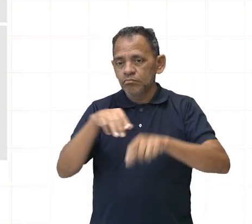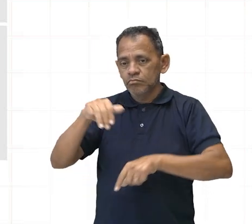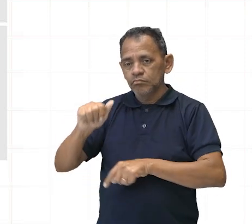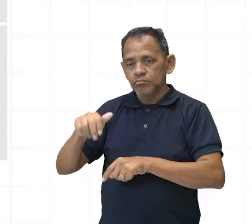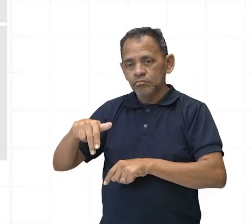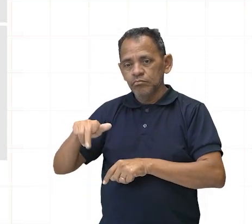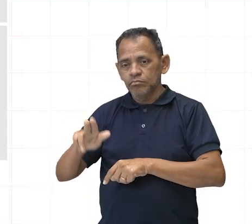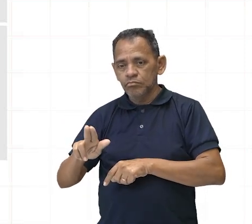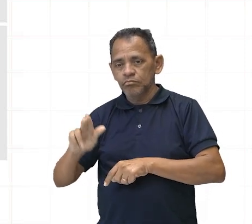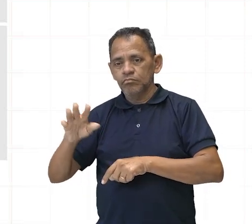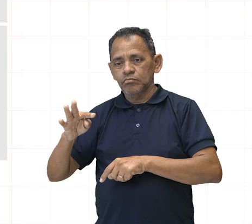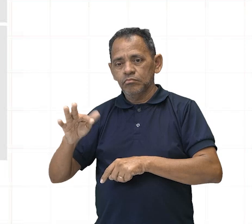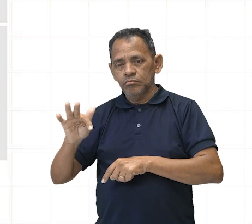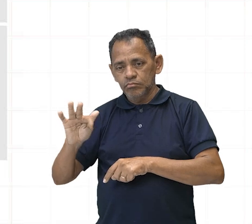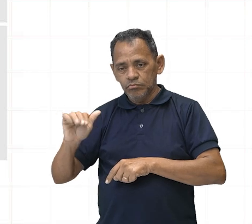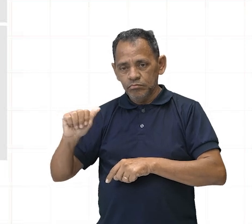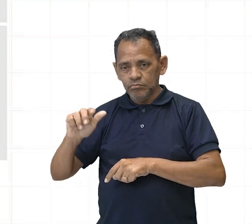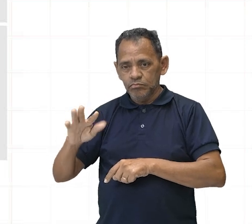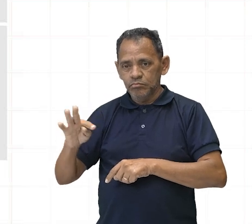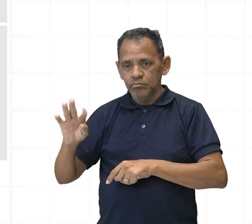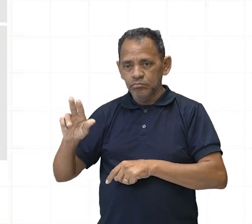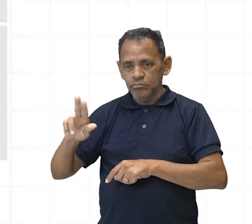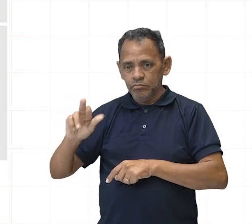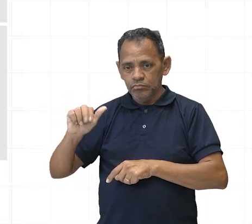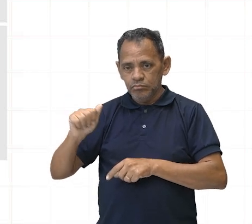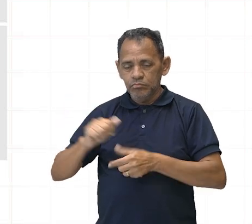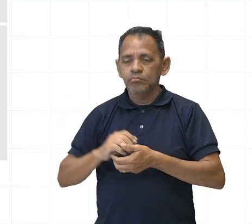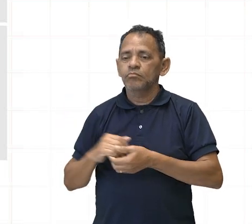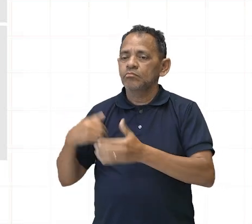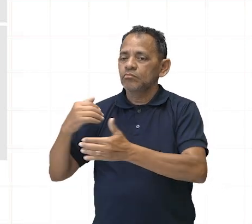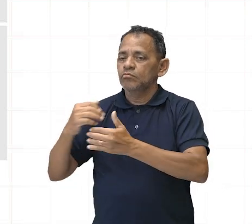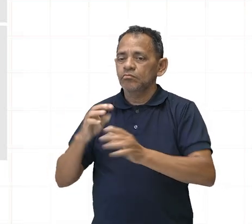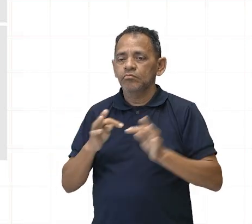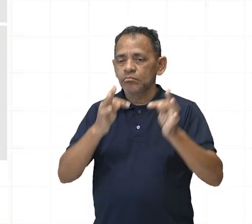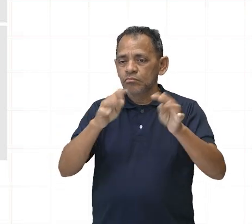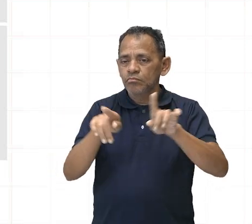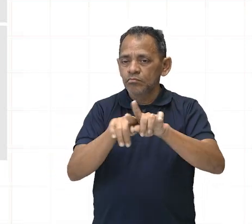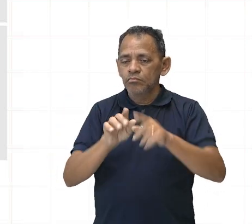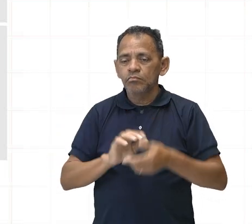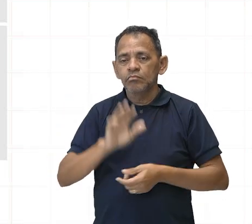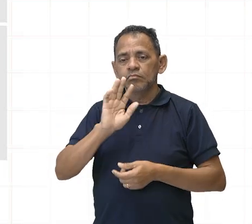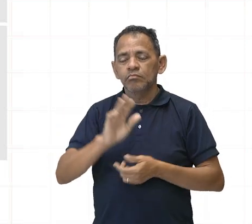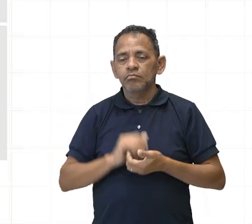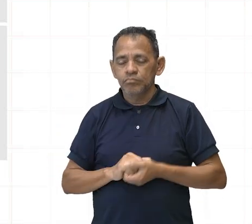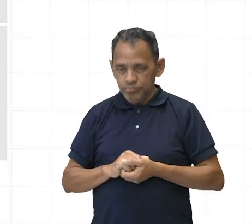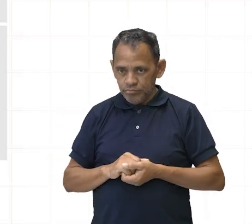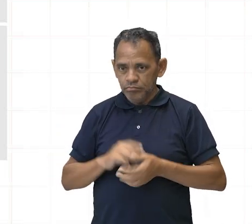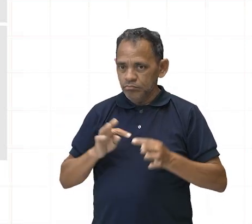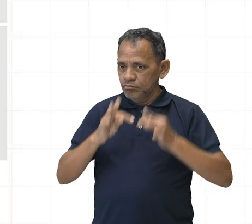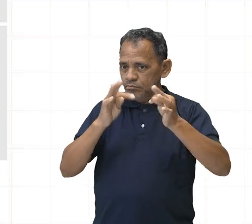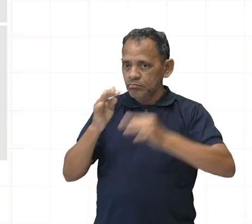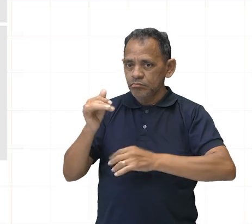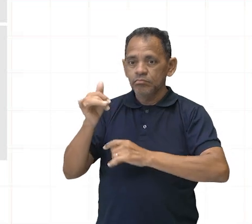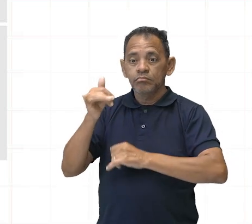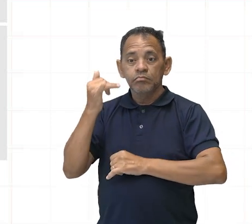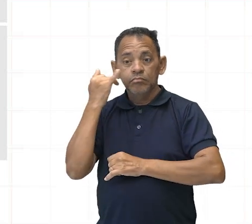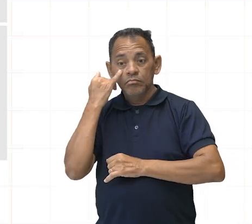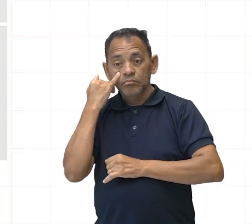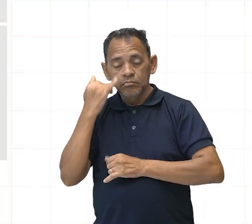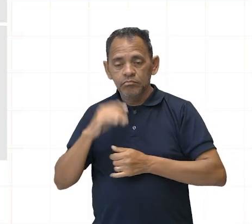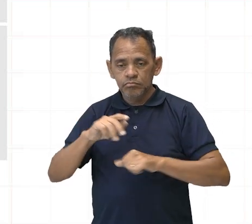estar conectados com esse processo de tecnologia. Já a tecnologia da informação, né? Os